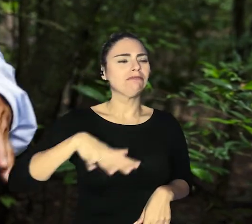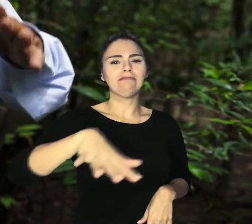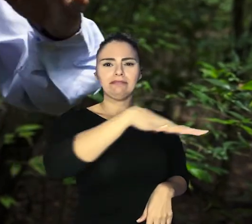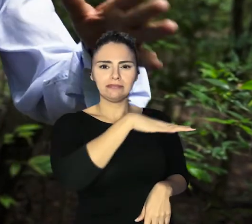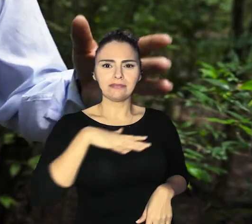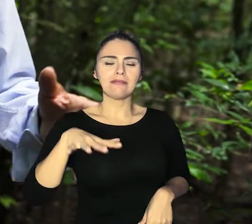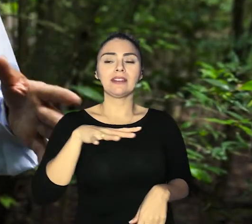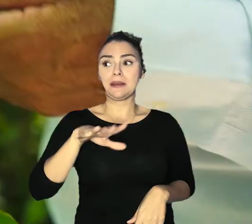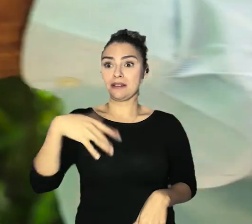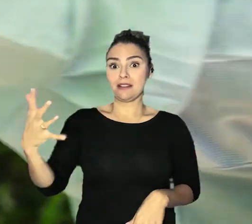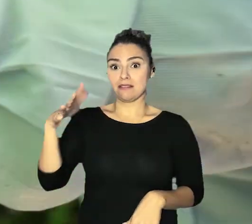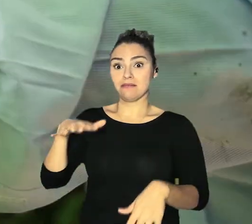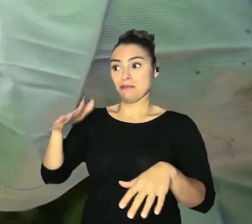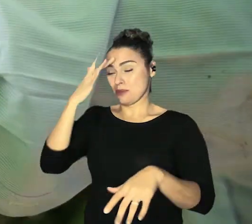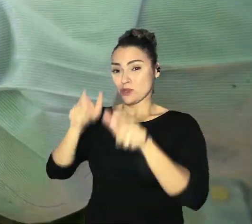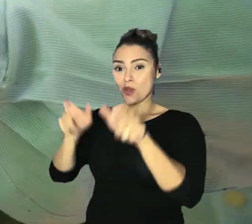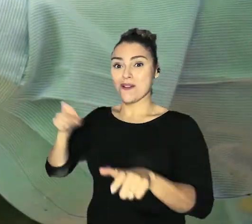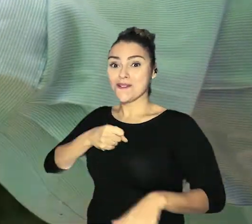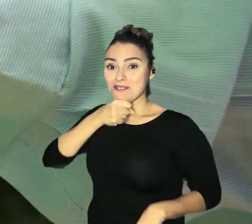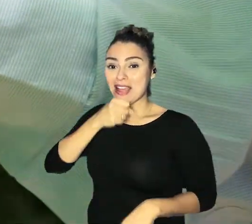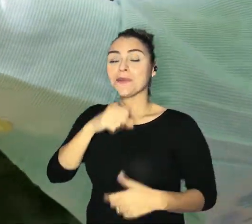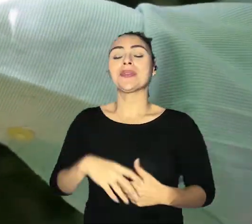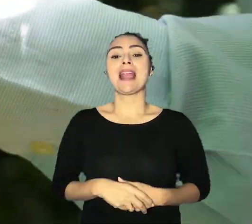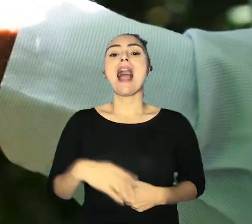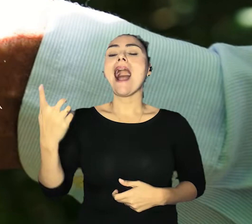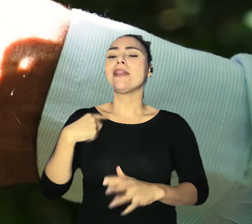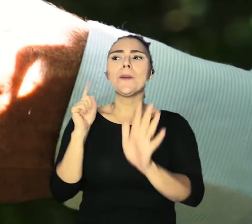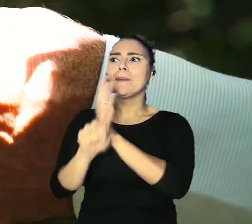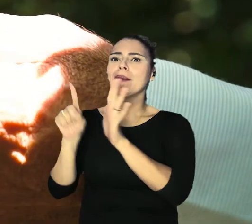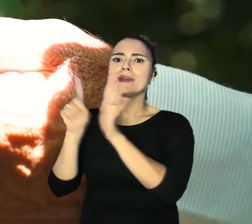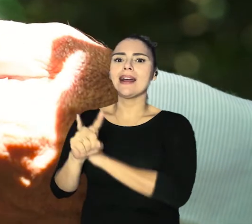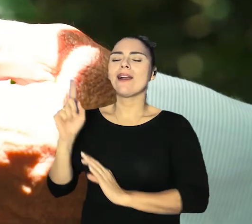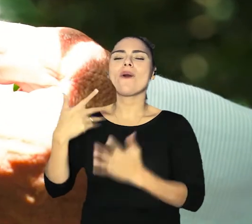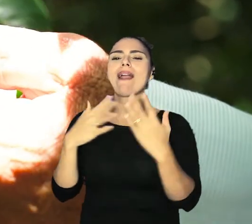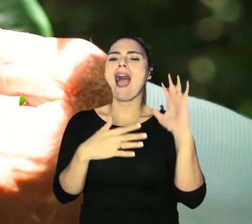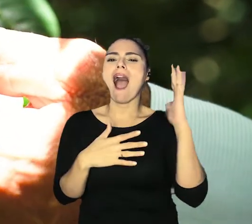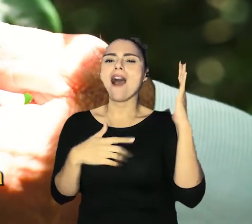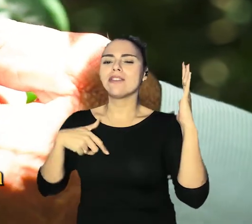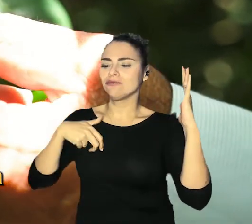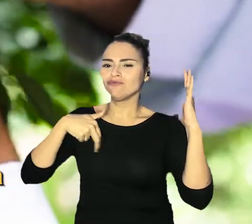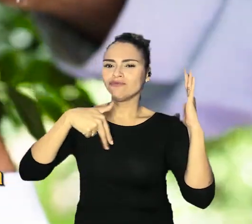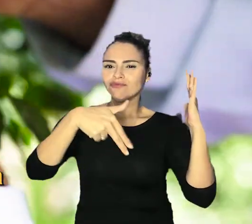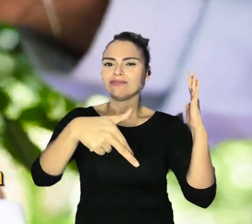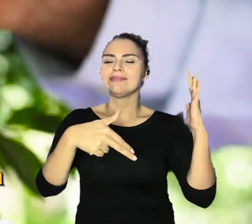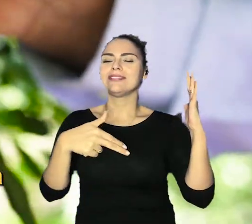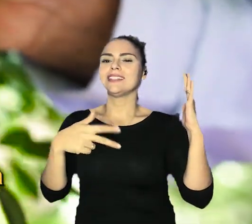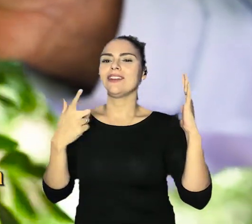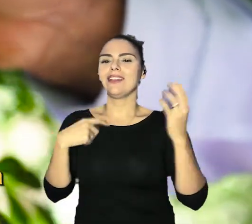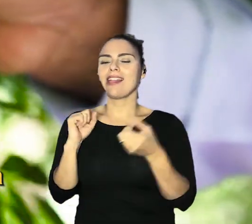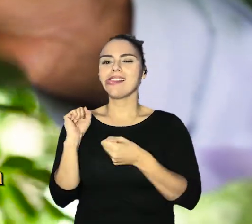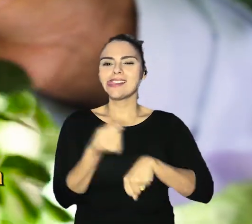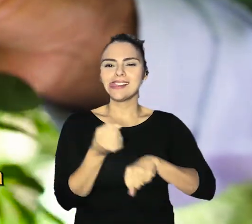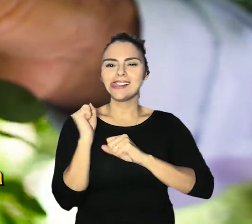juntamente com os mais idosos. Criou-se aquela coisa de eu perguntar, passava por um pé de árvore, eu vinha do mato com a